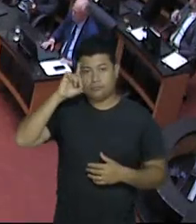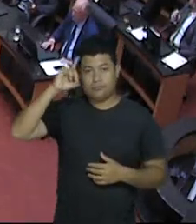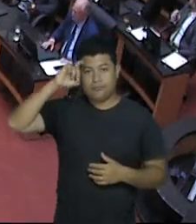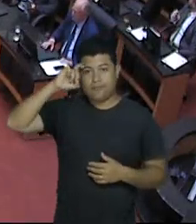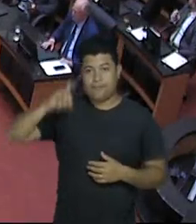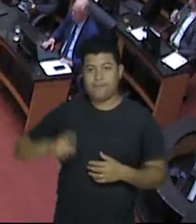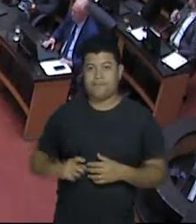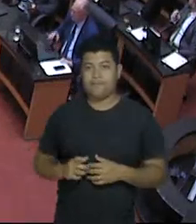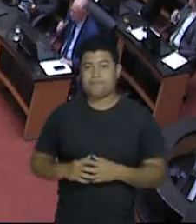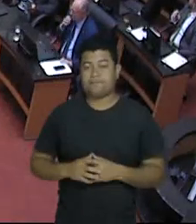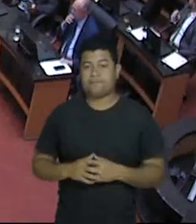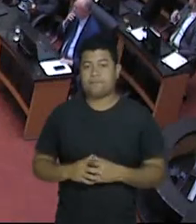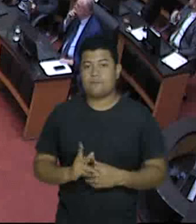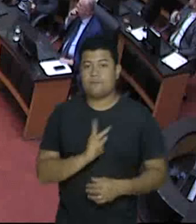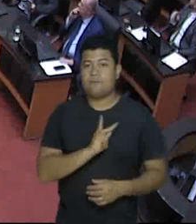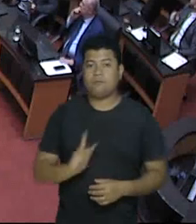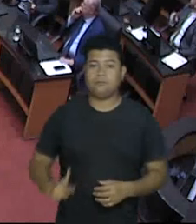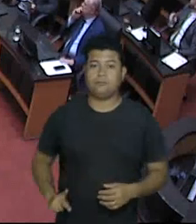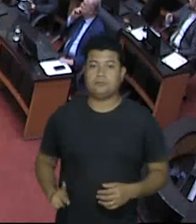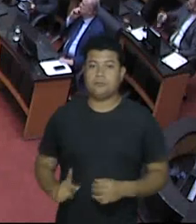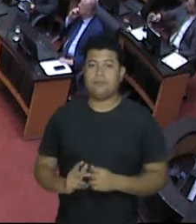Senhor presidente,